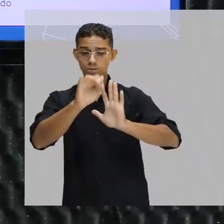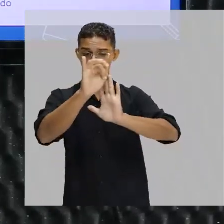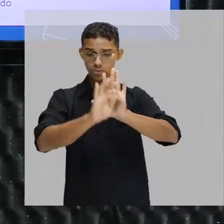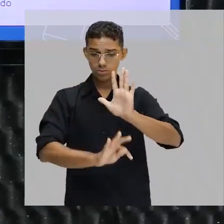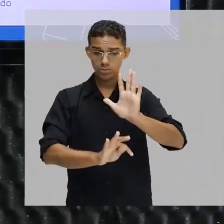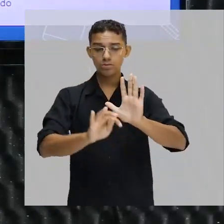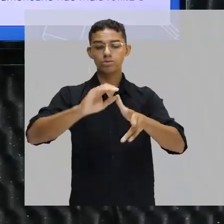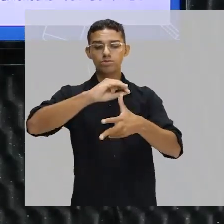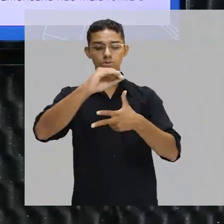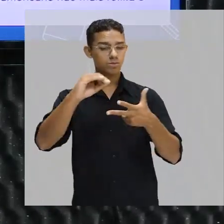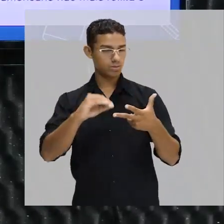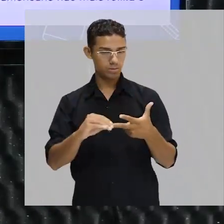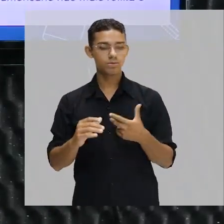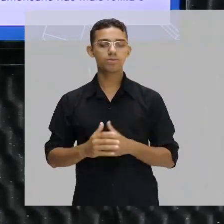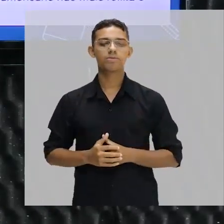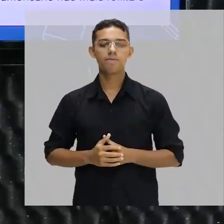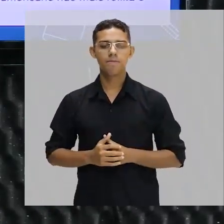argumentativa.